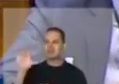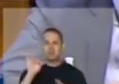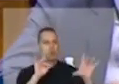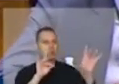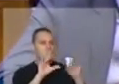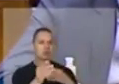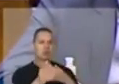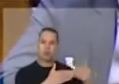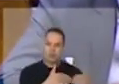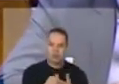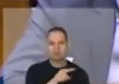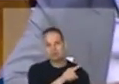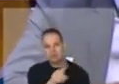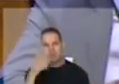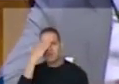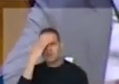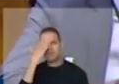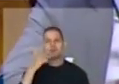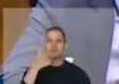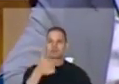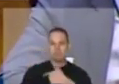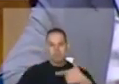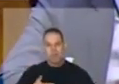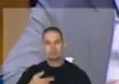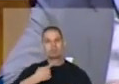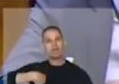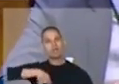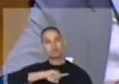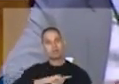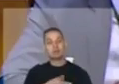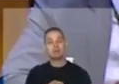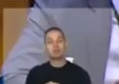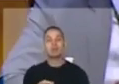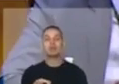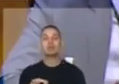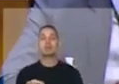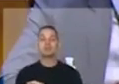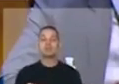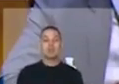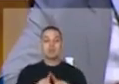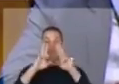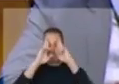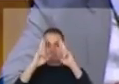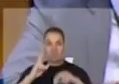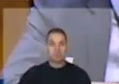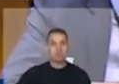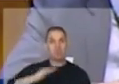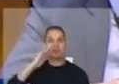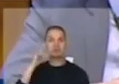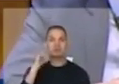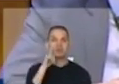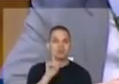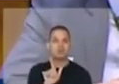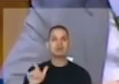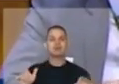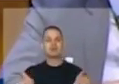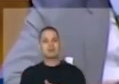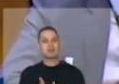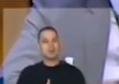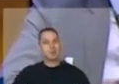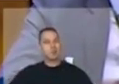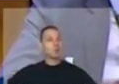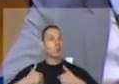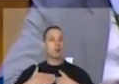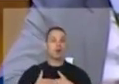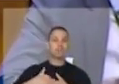eleito vai trabalhar para que nós continuemos ou tenhamos muito mais respeito e cada vez mais